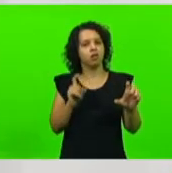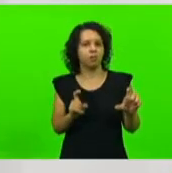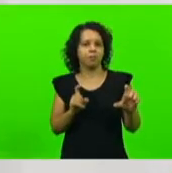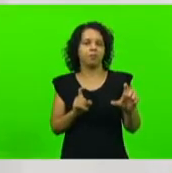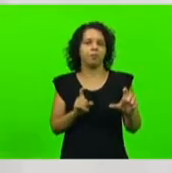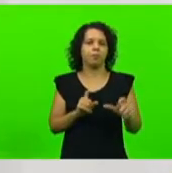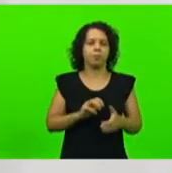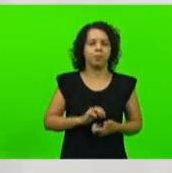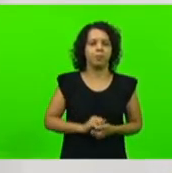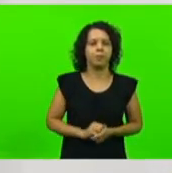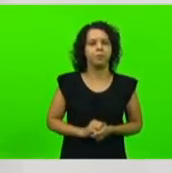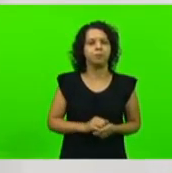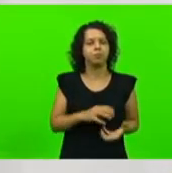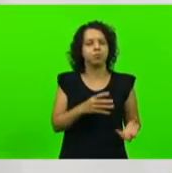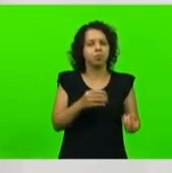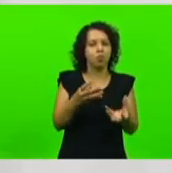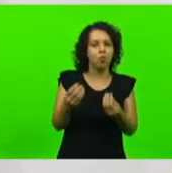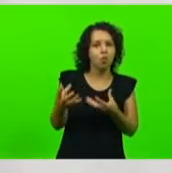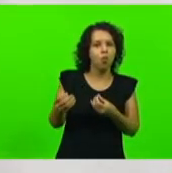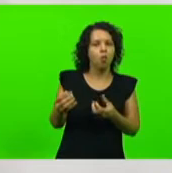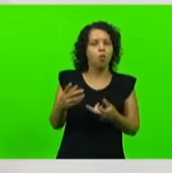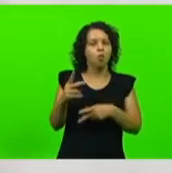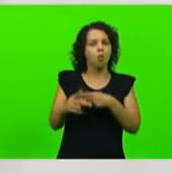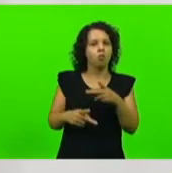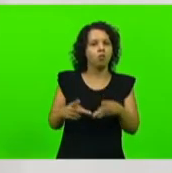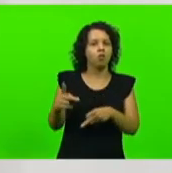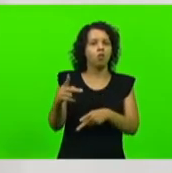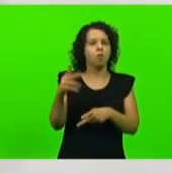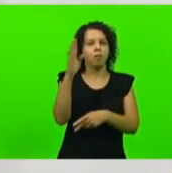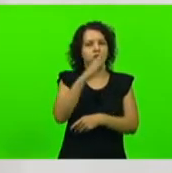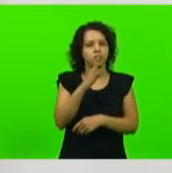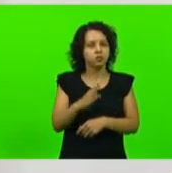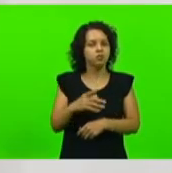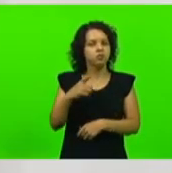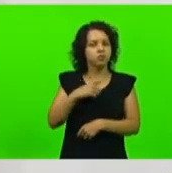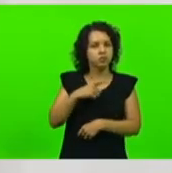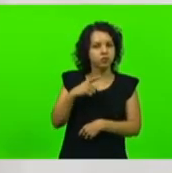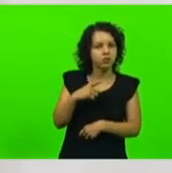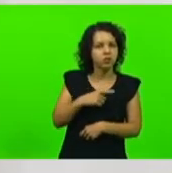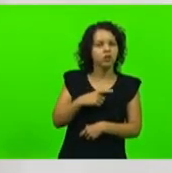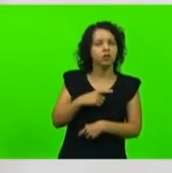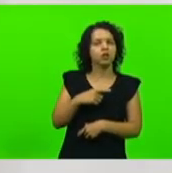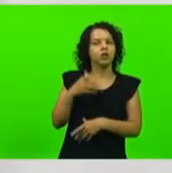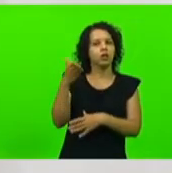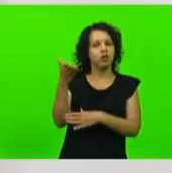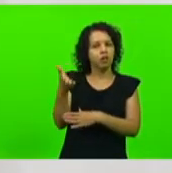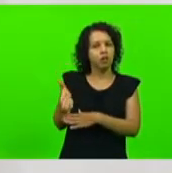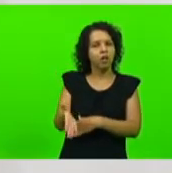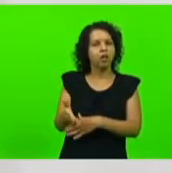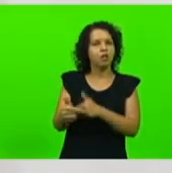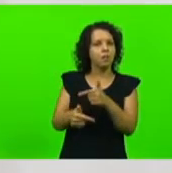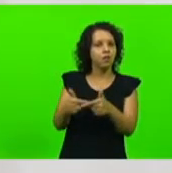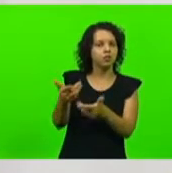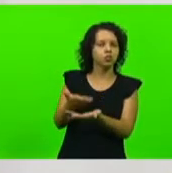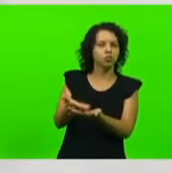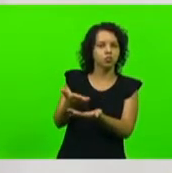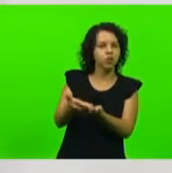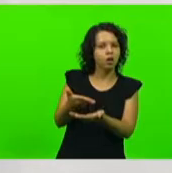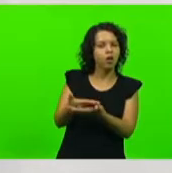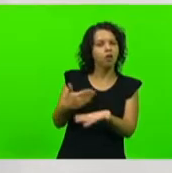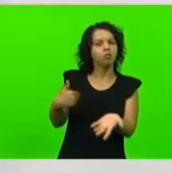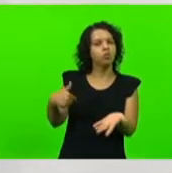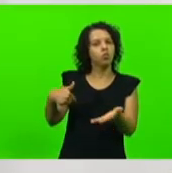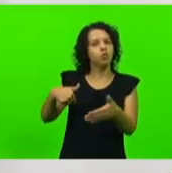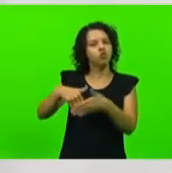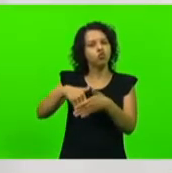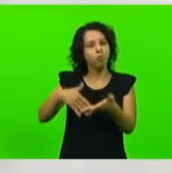lá trabalhando, estudando, jogando futebol, enfim, em todas as atividades,